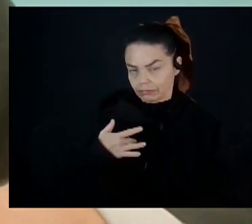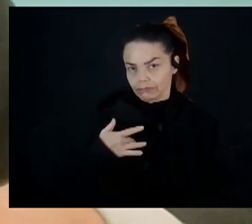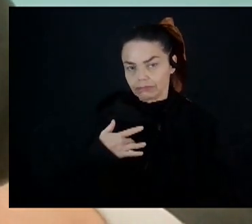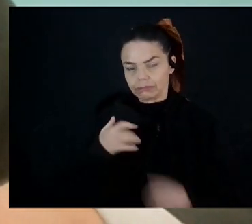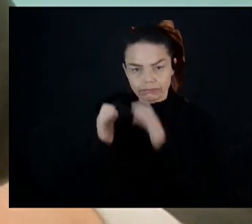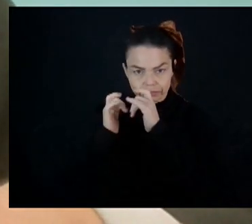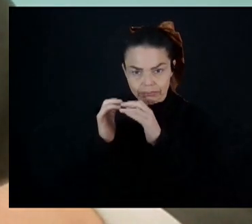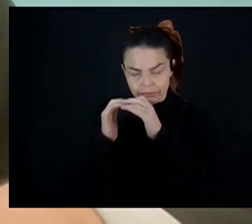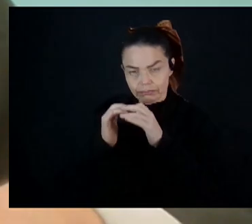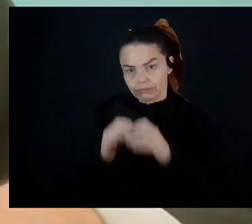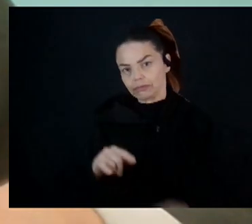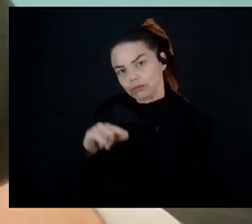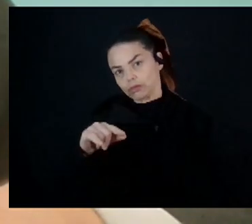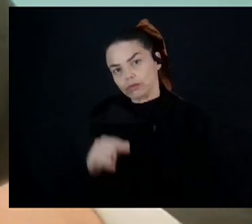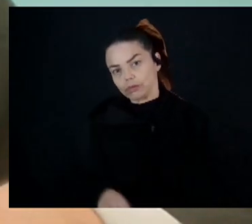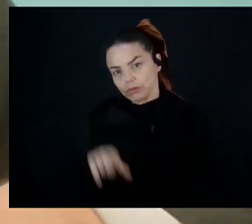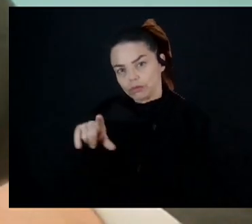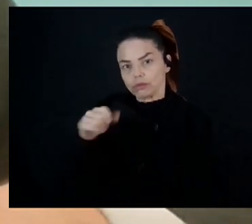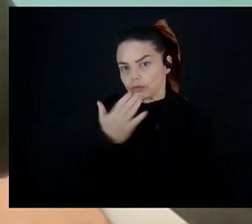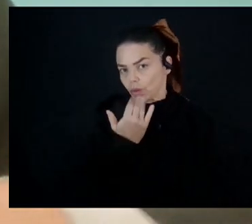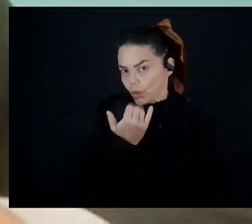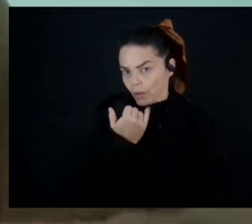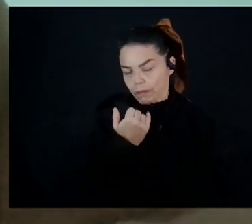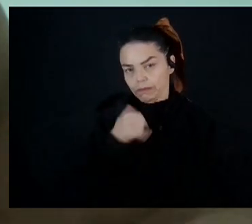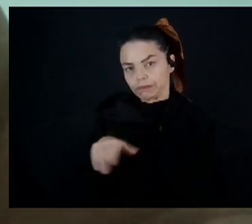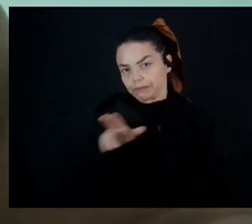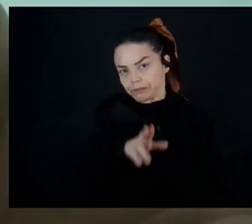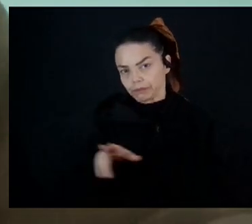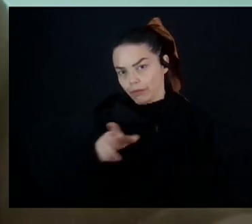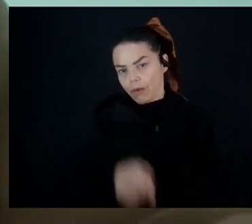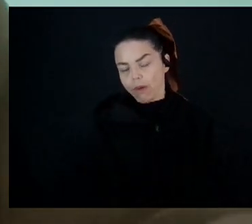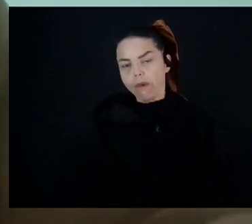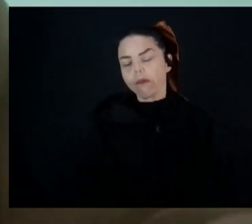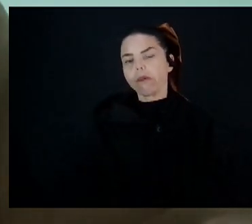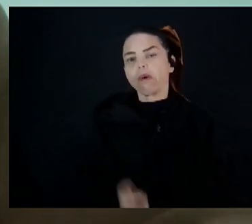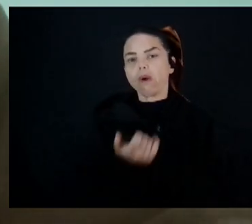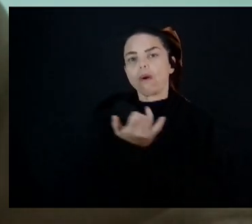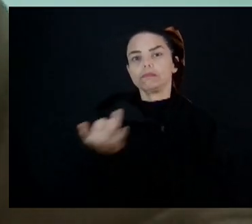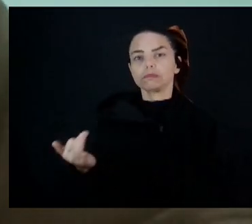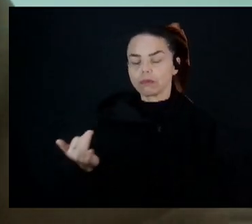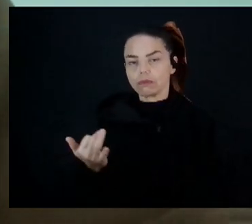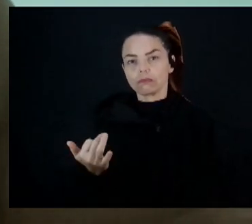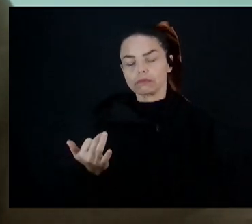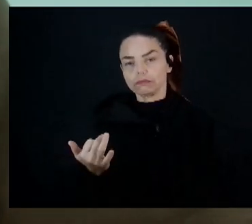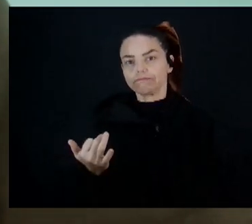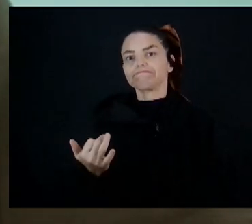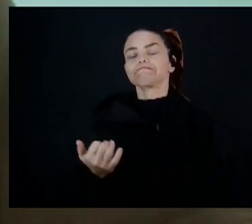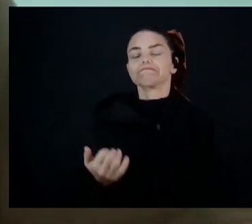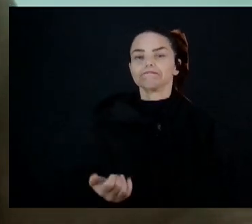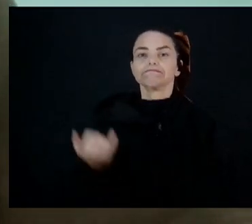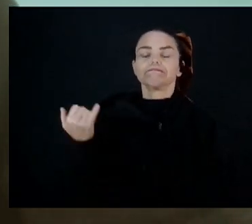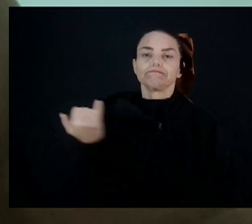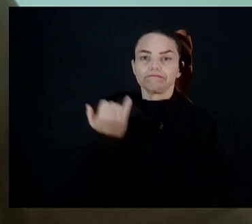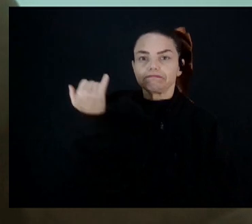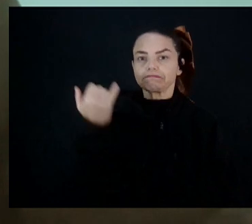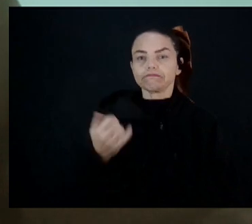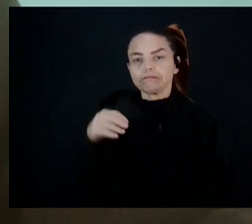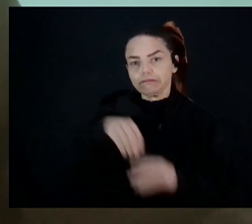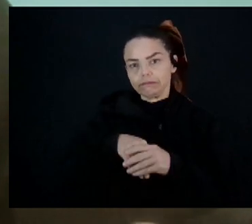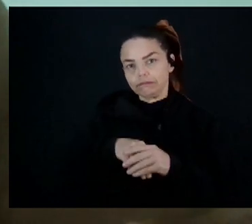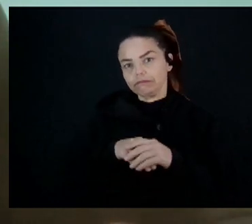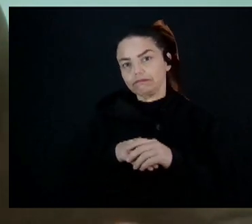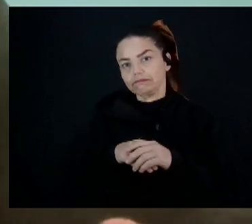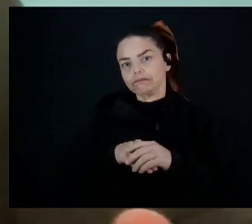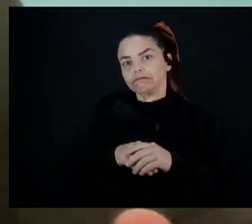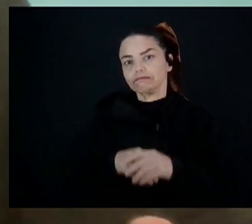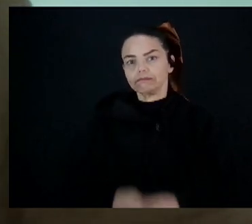para escolher a comida que a gente vai utilizar. Então, olha quantos fatores imbricados existem dentro de uma situação